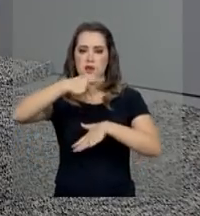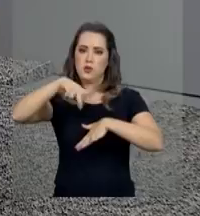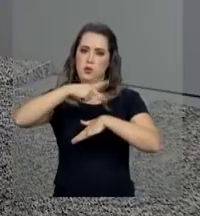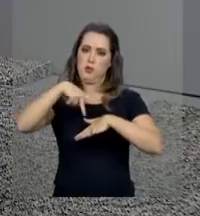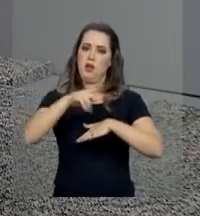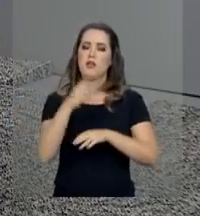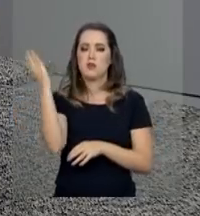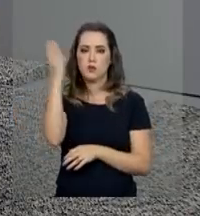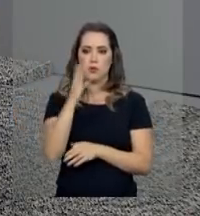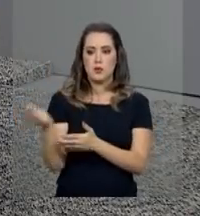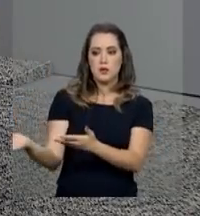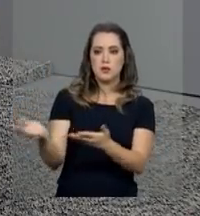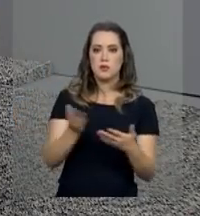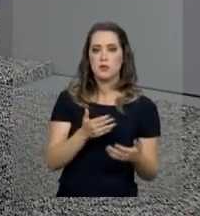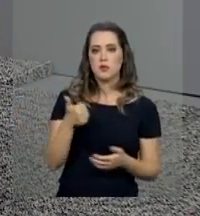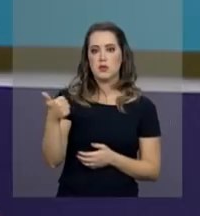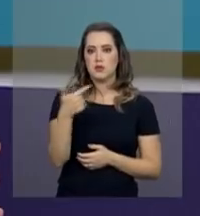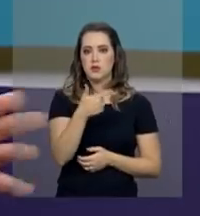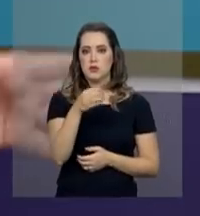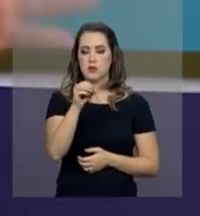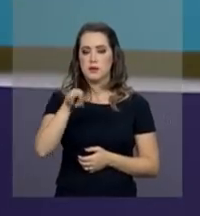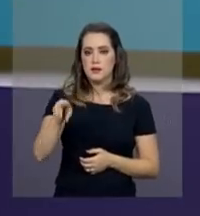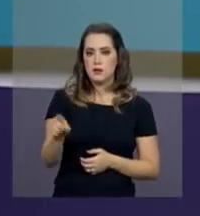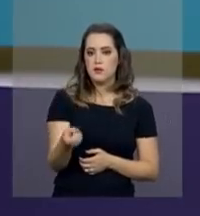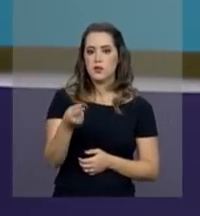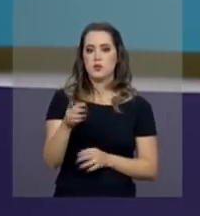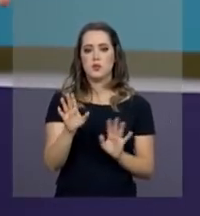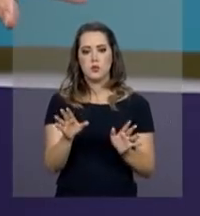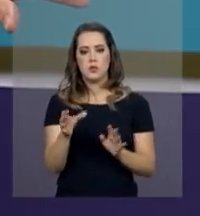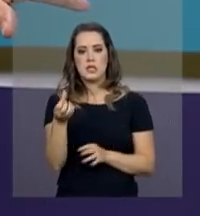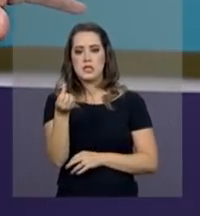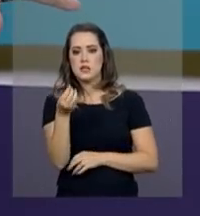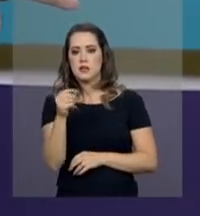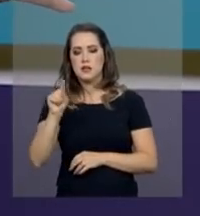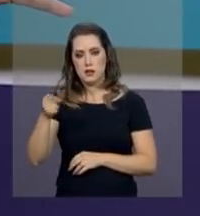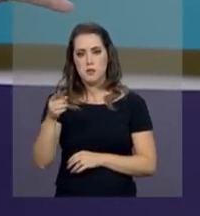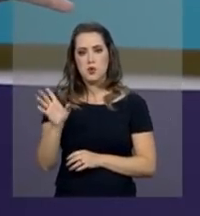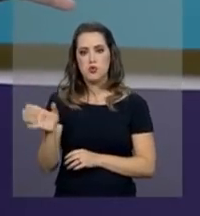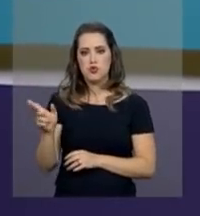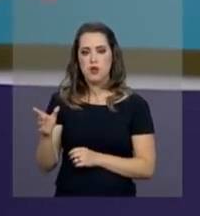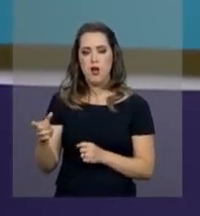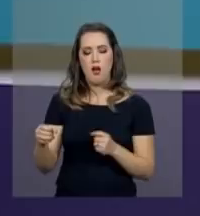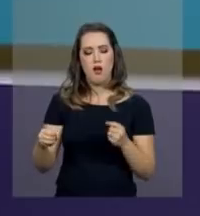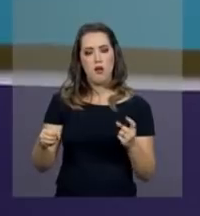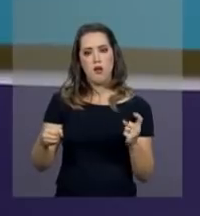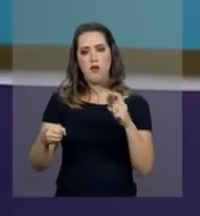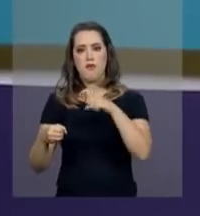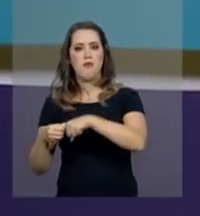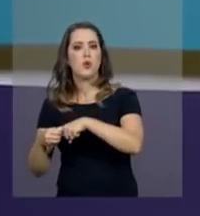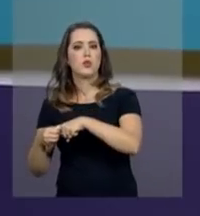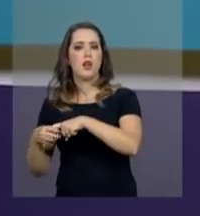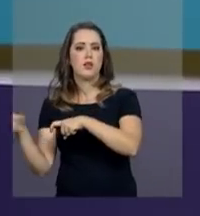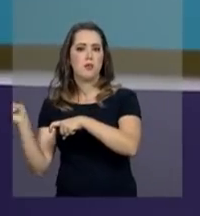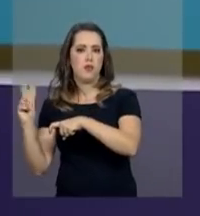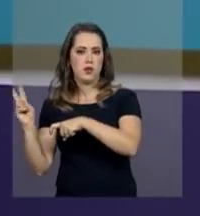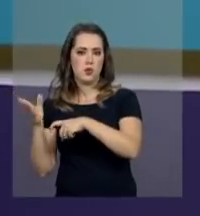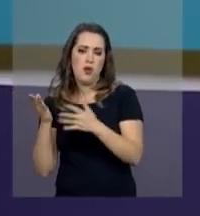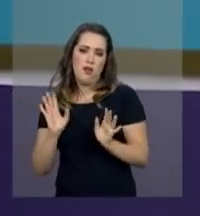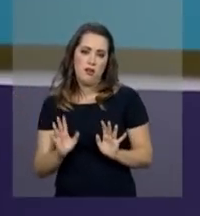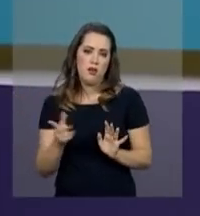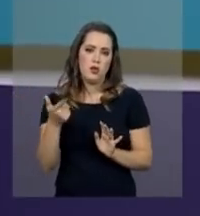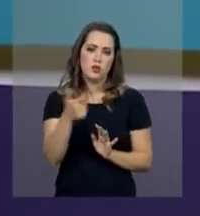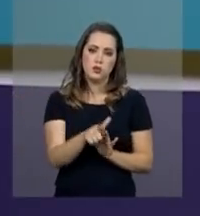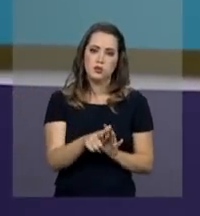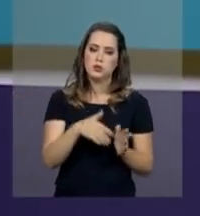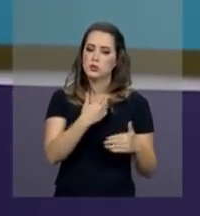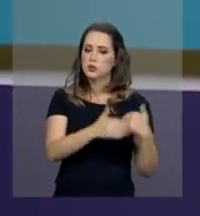Brasil recebeu 120 mil, segundo o governo, 60 mil já deixaram o país e os outros estão passando